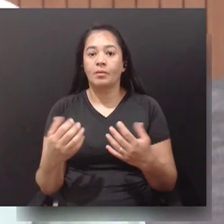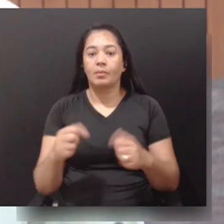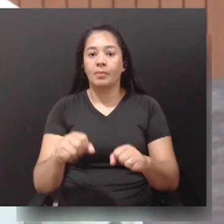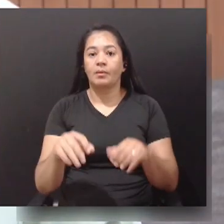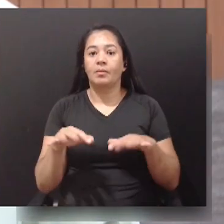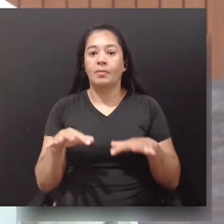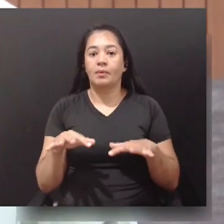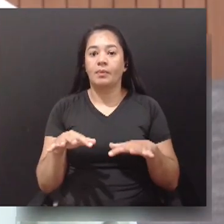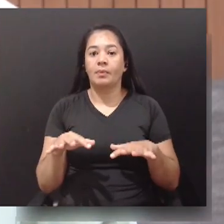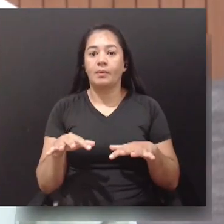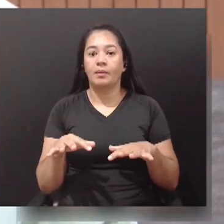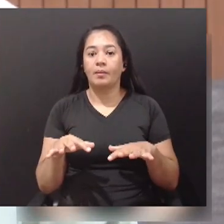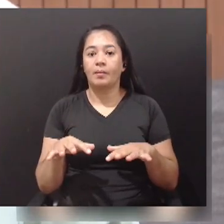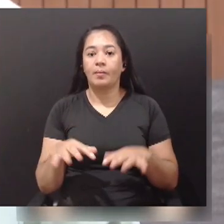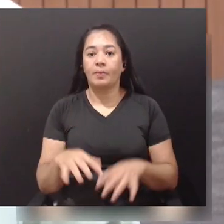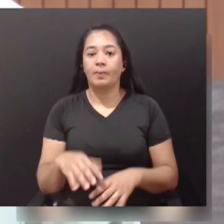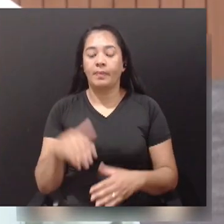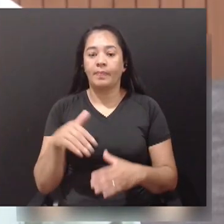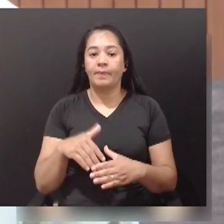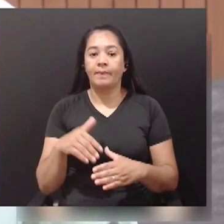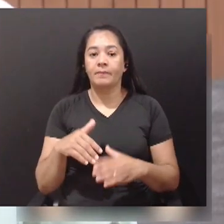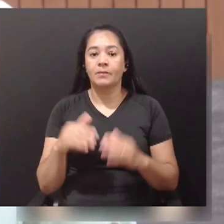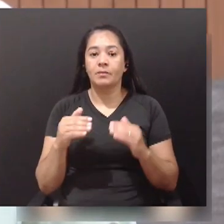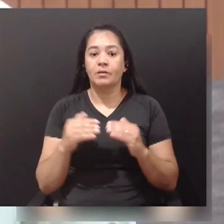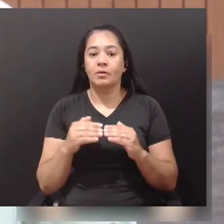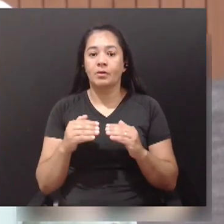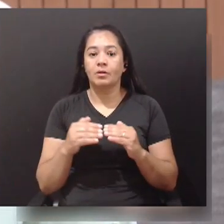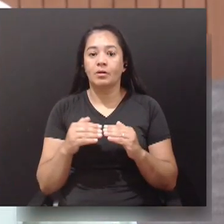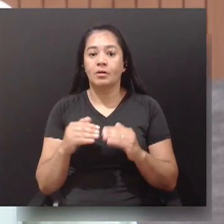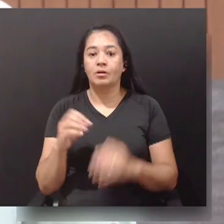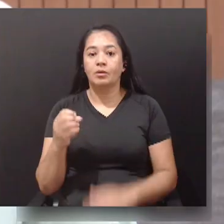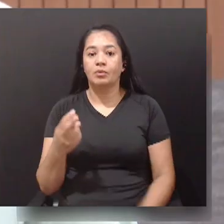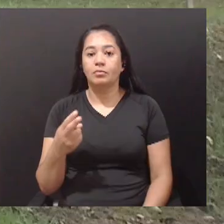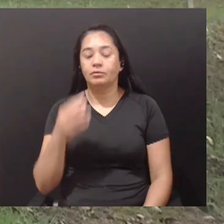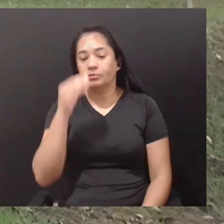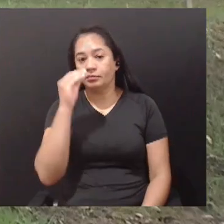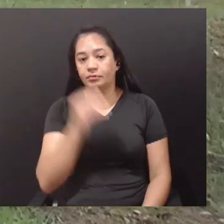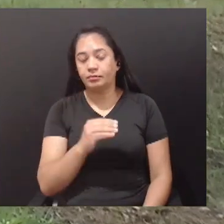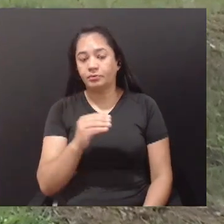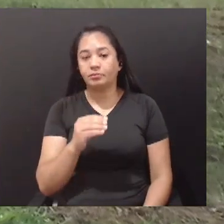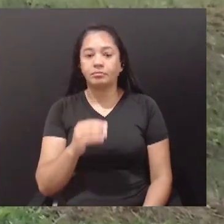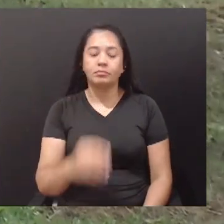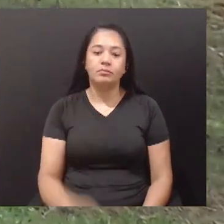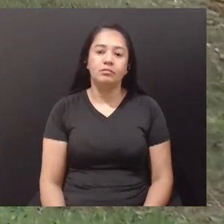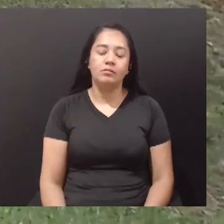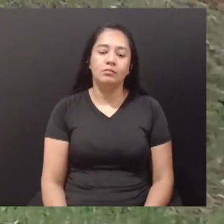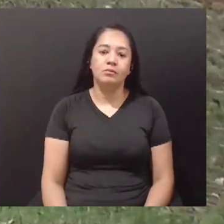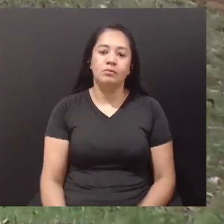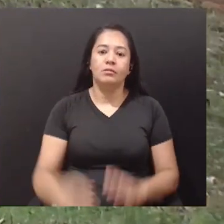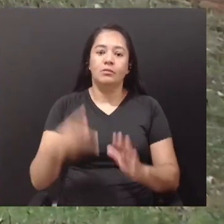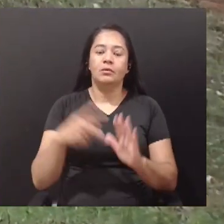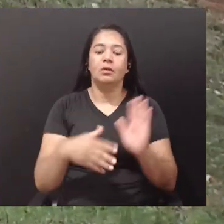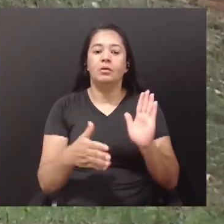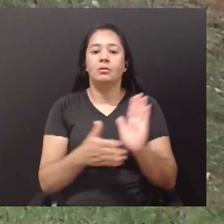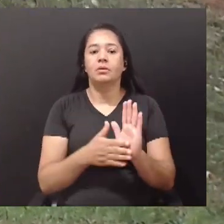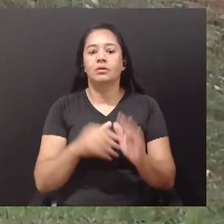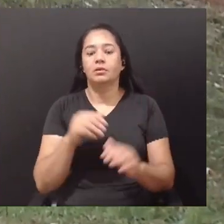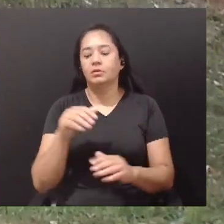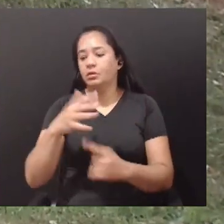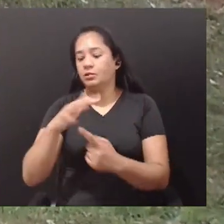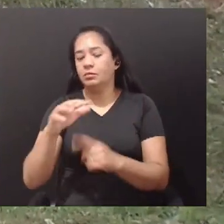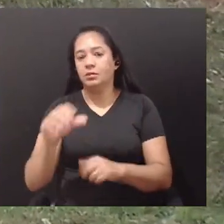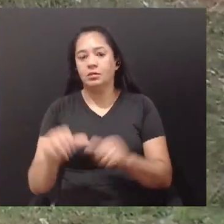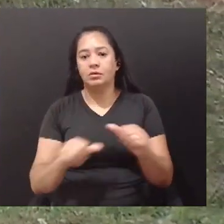plenário votar aí favorável ou recusar o projeto. O projeto pretende transformar praças e